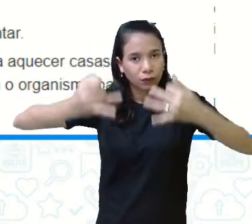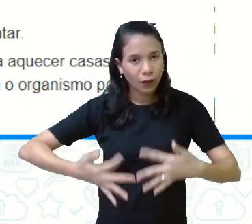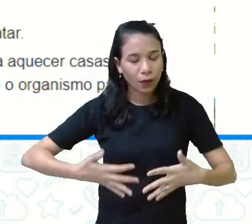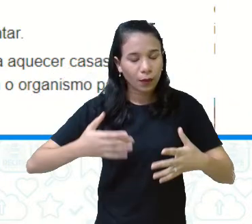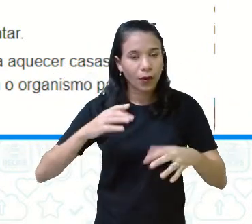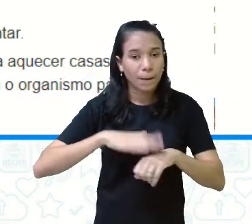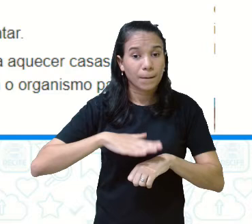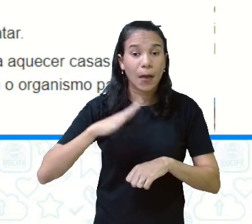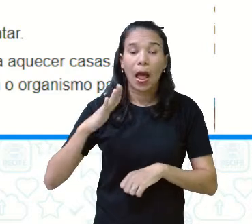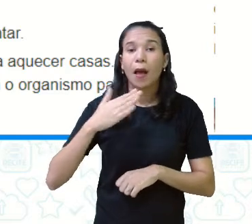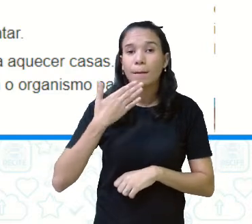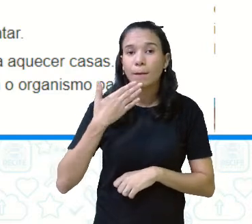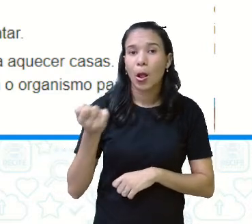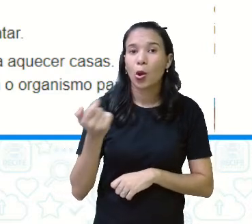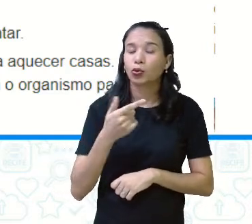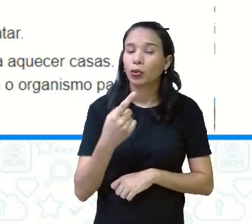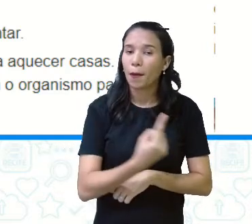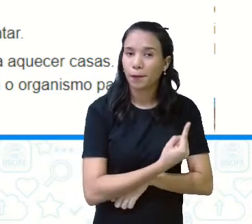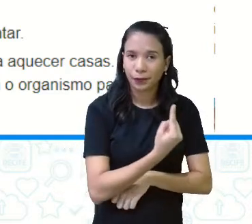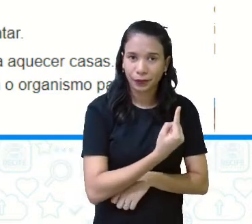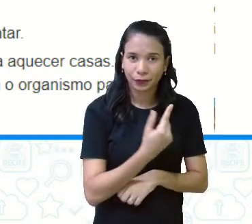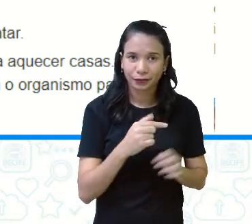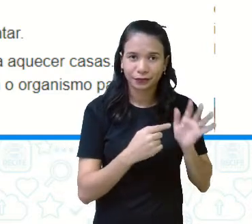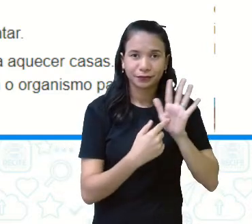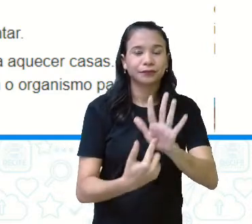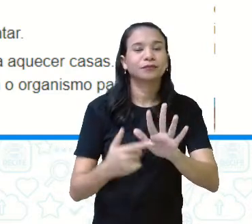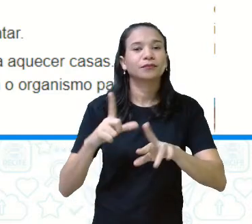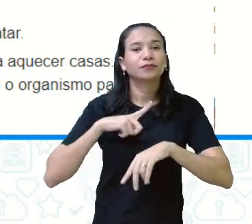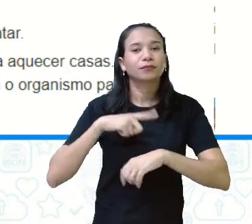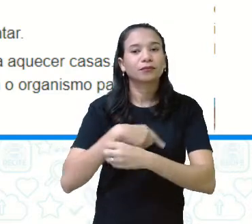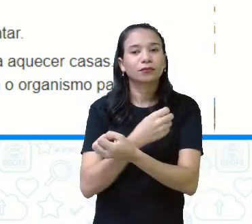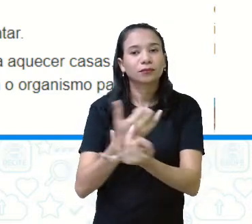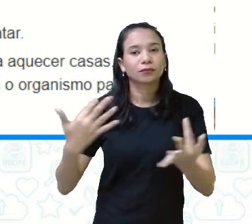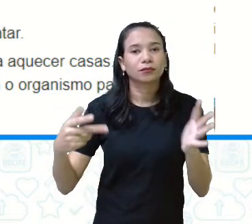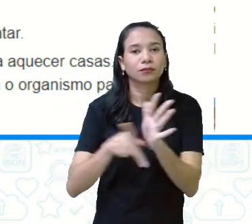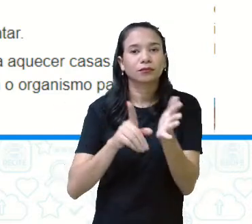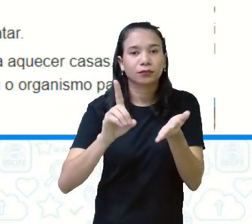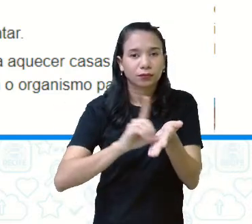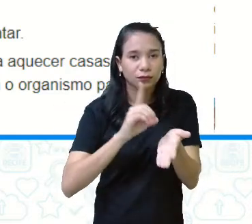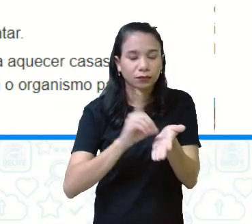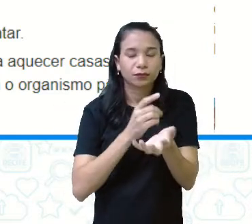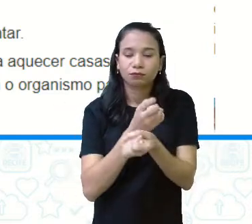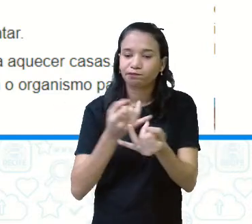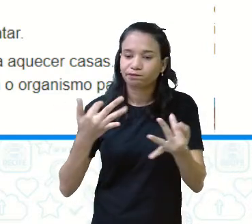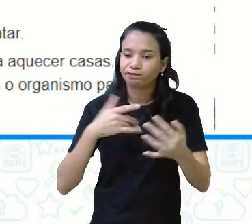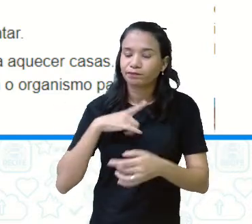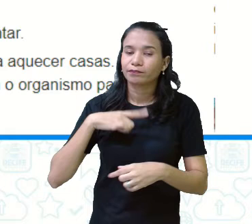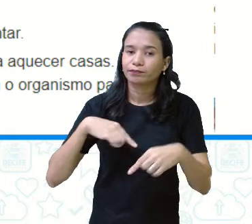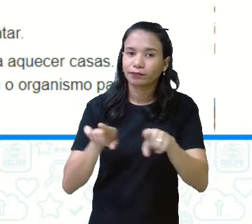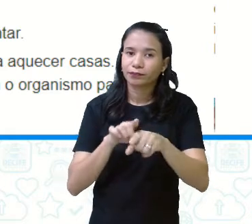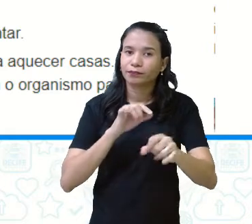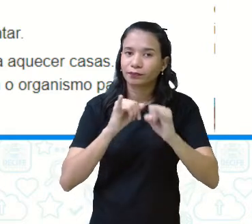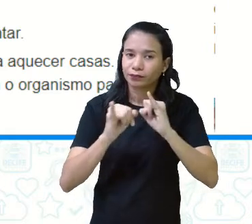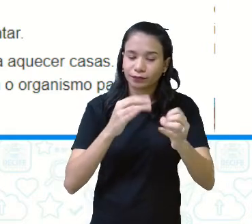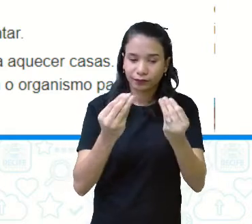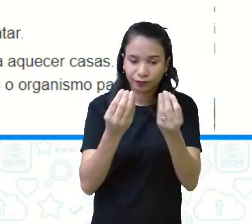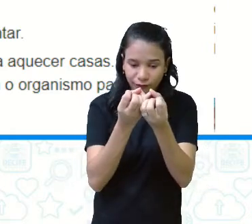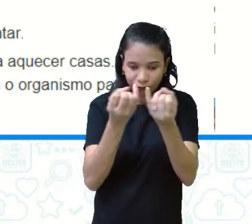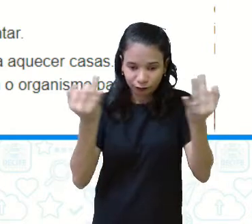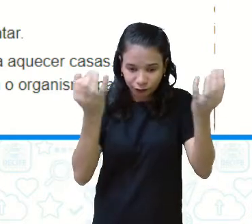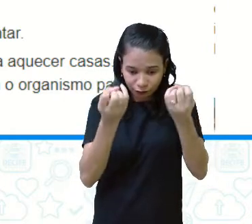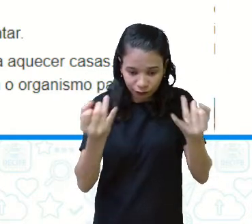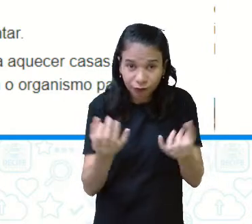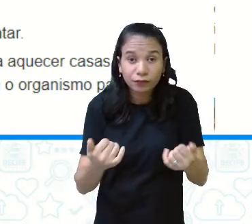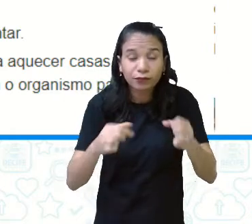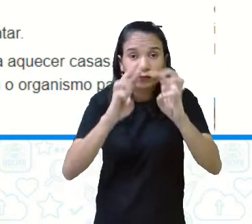mais completa do que aquele primeiro que eu mostrei. Existem vários dicionários, várias enciclopédias, inclusive a internet hoje está repleta, então